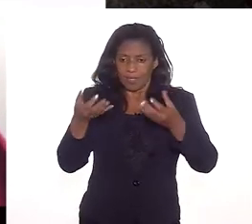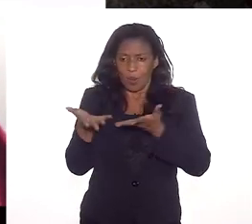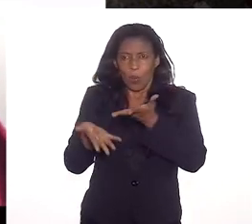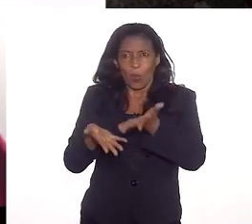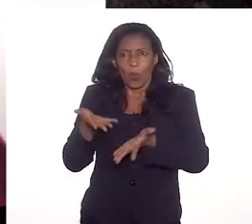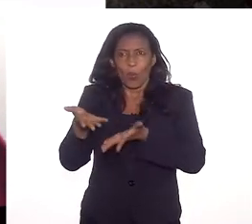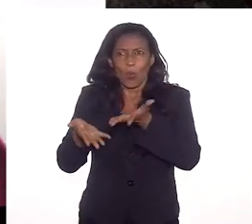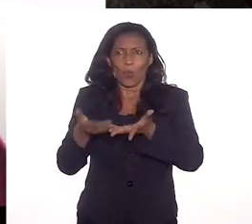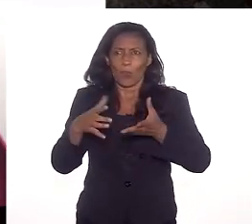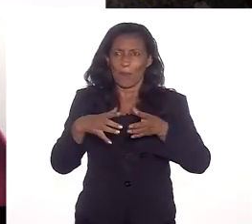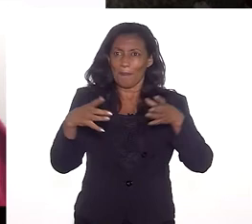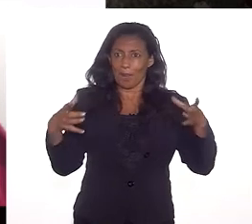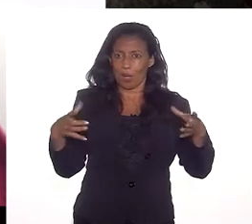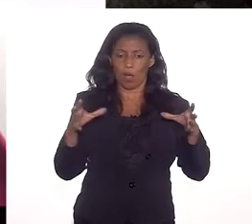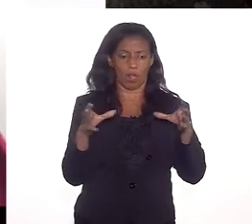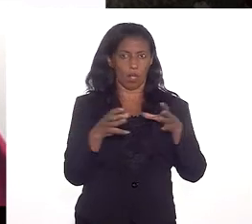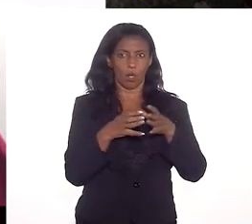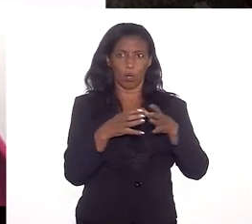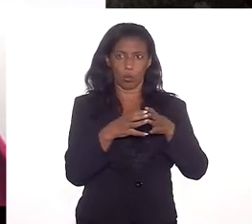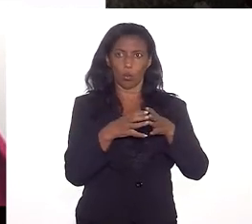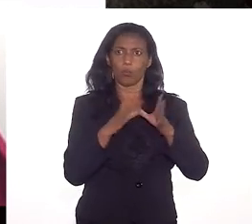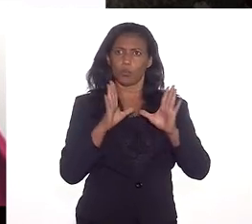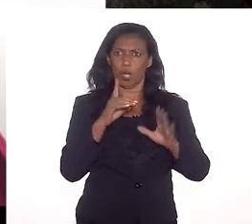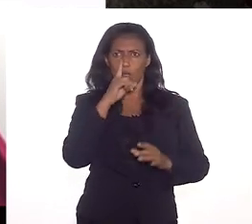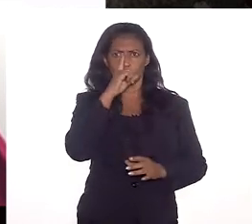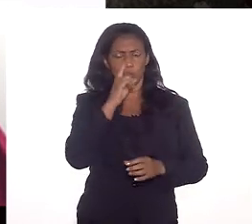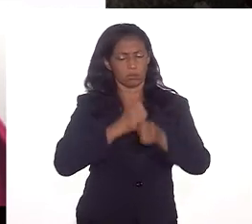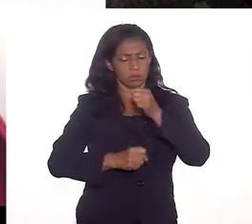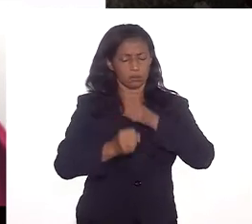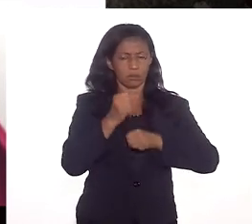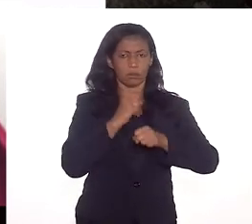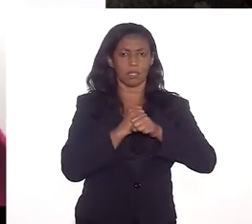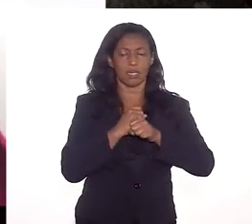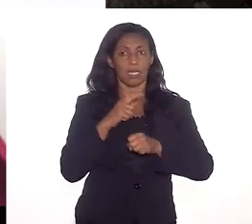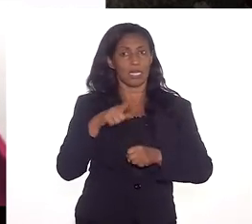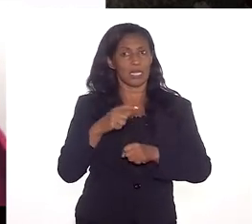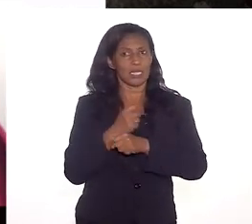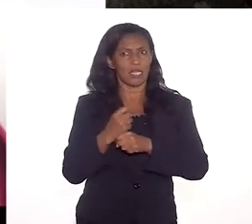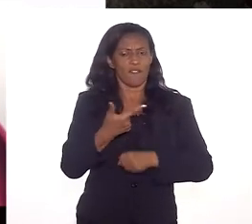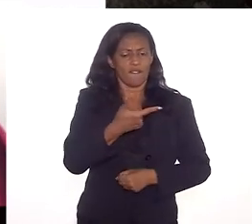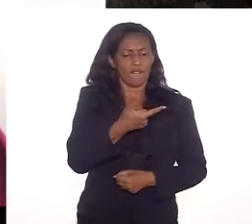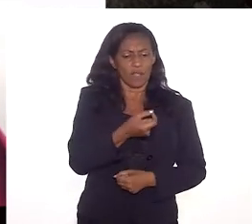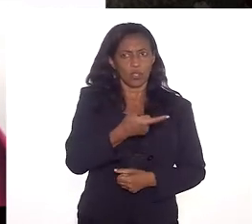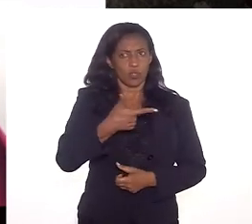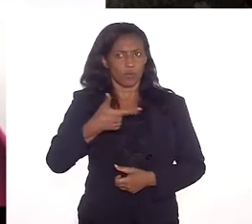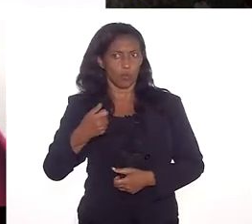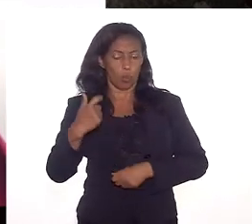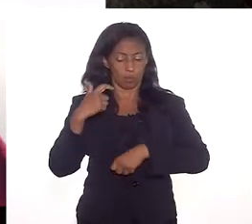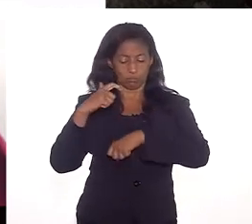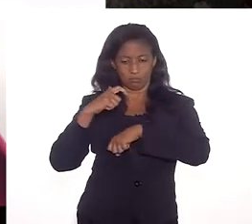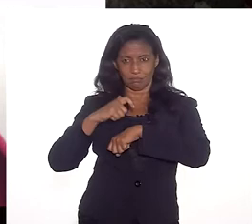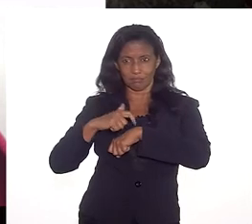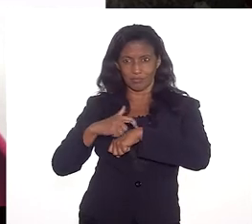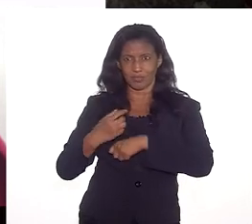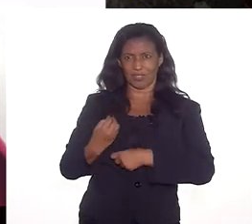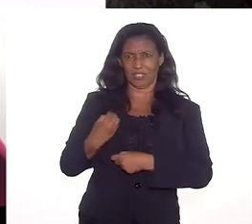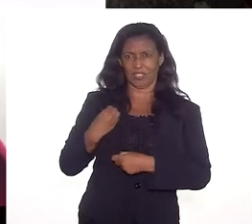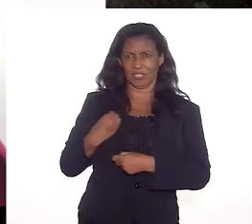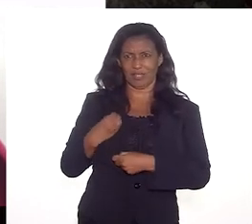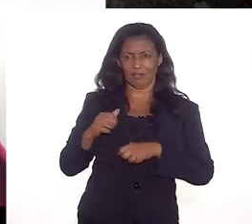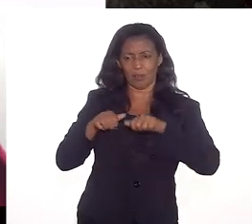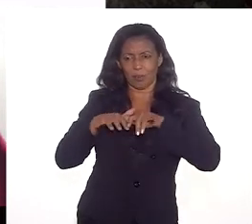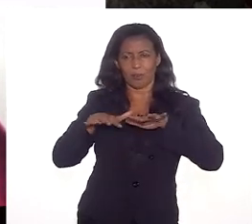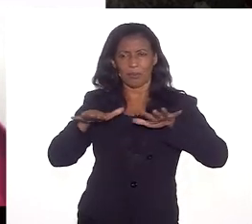maior. Apesar delas estarem no grupo de risco desde o ano passado, esse ano, né, agora 2021, nesse momento que a gente está vivendo